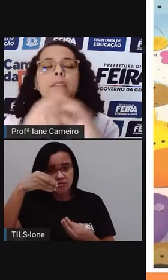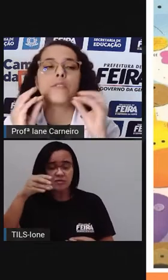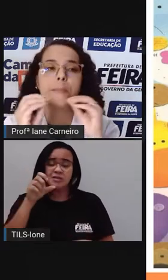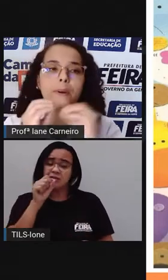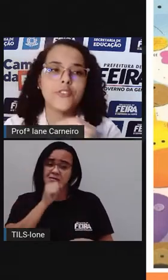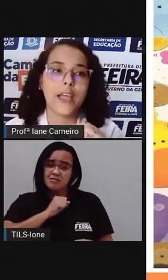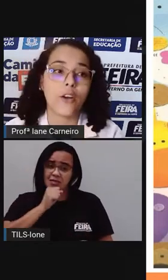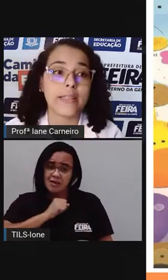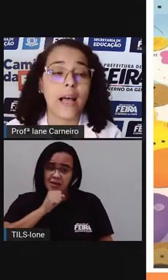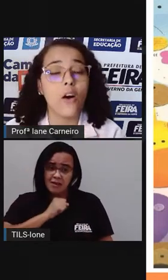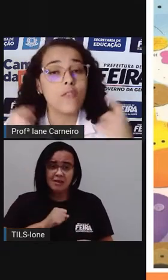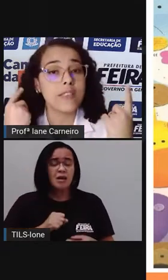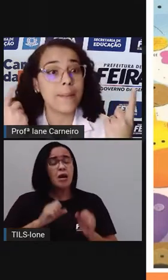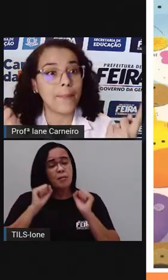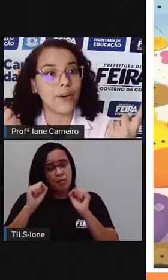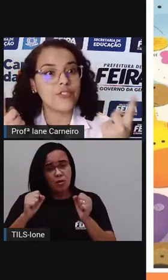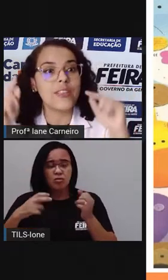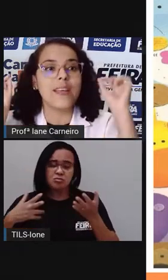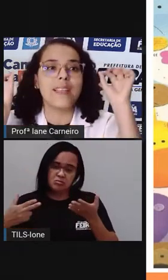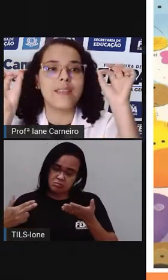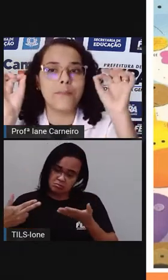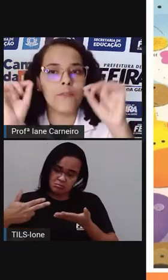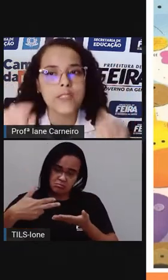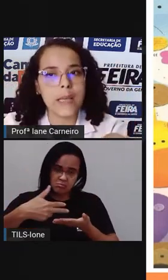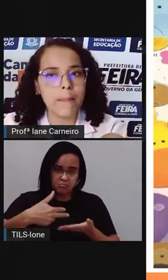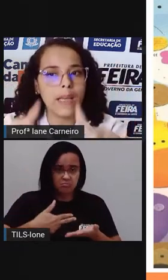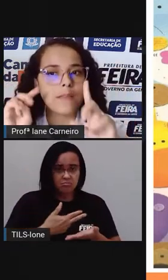né? Então você pode recortar, ou você pode